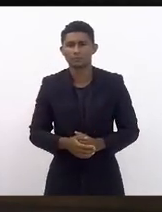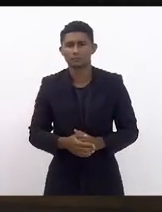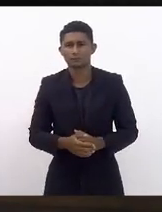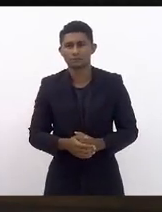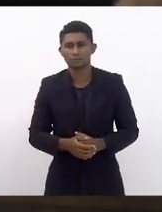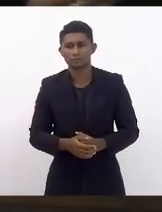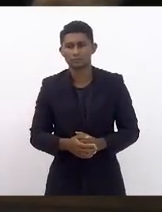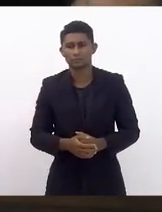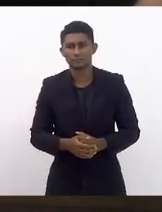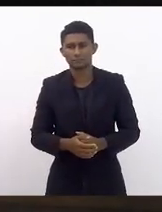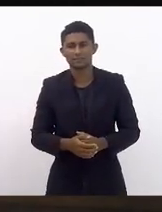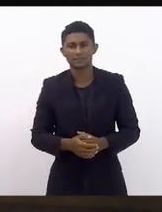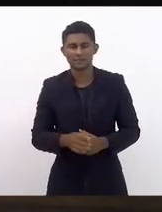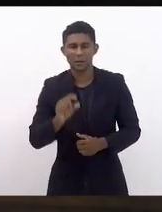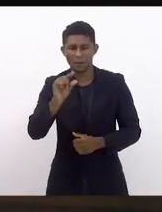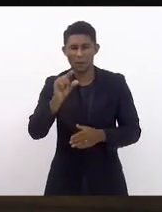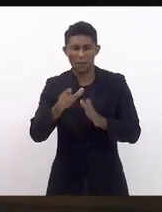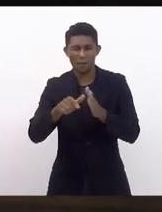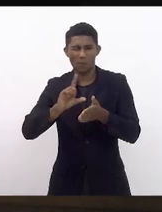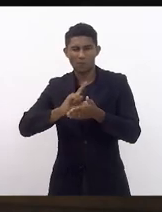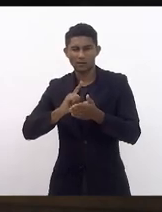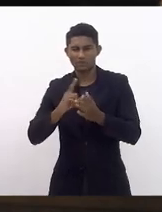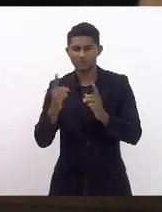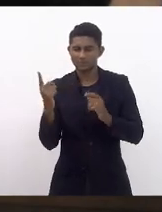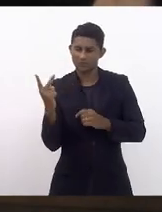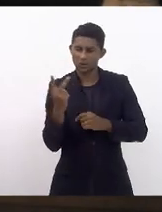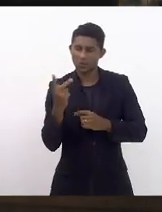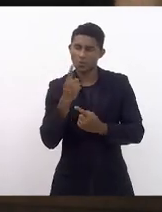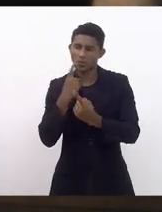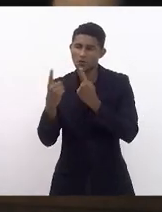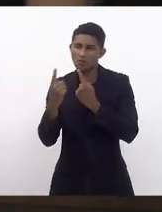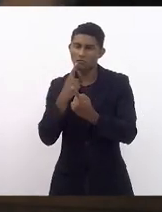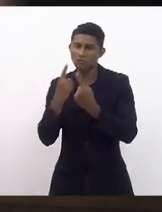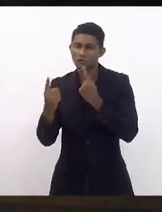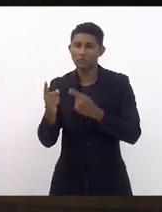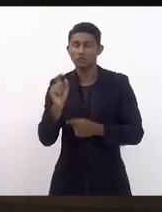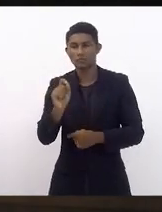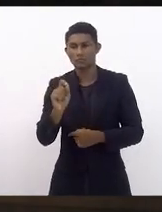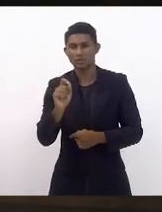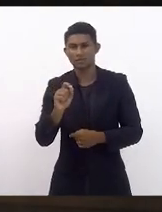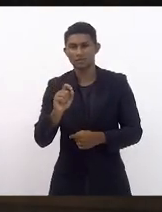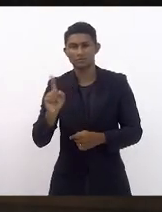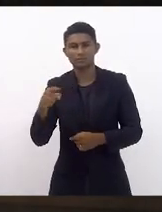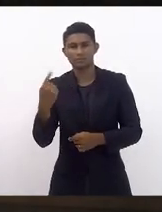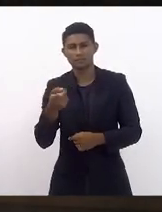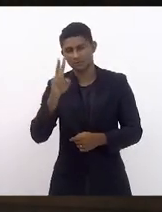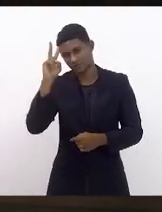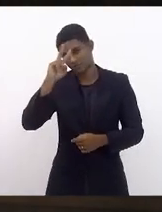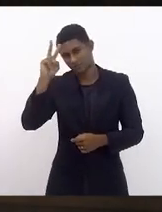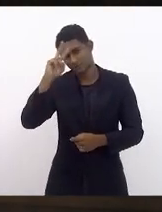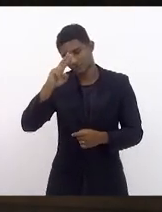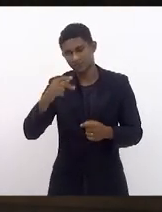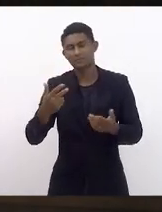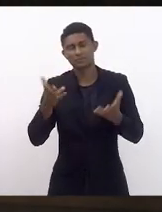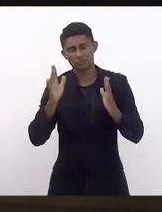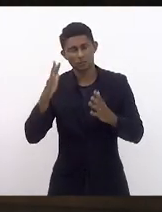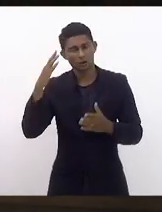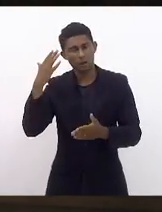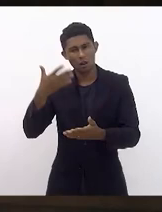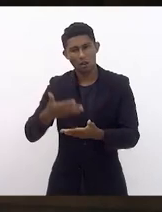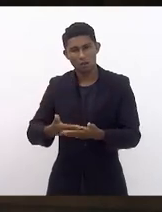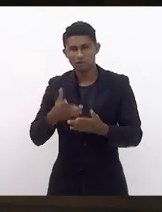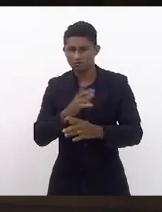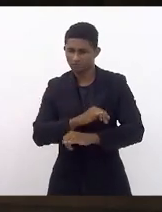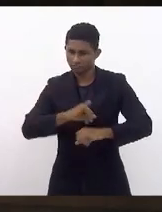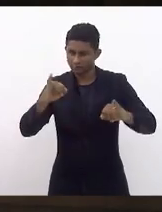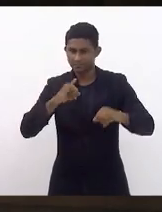pouco falava com ele sobre a importância de termos esta biografia divulgada.